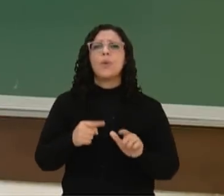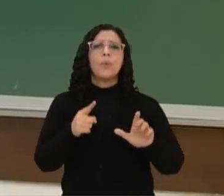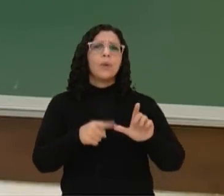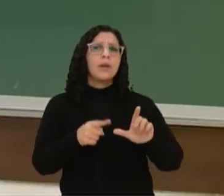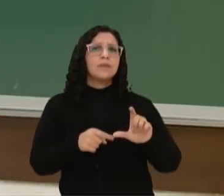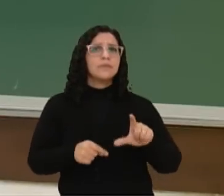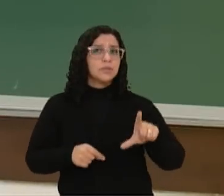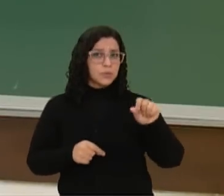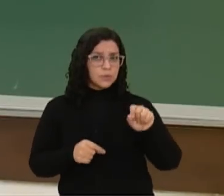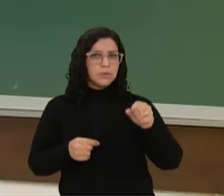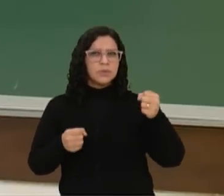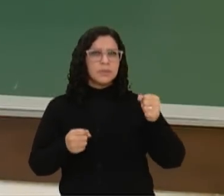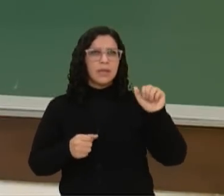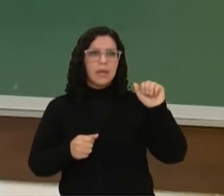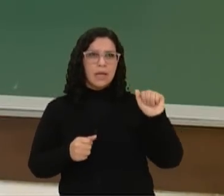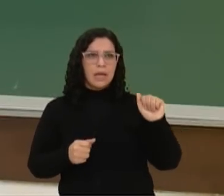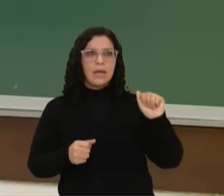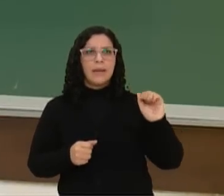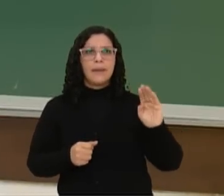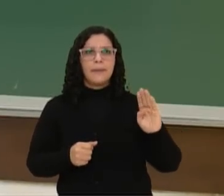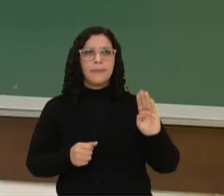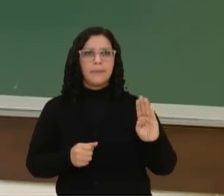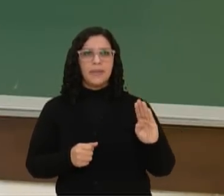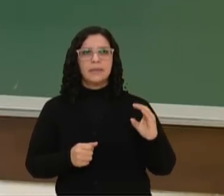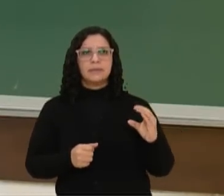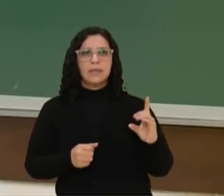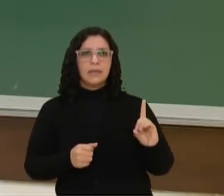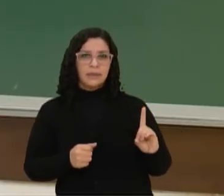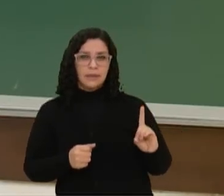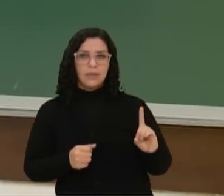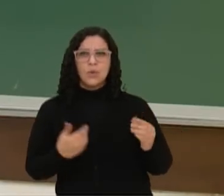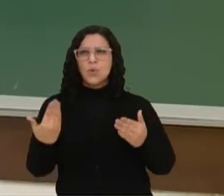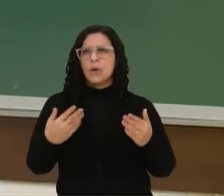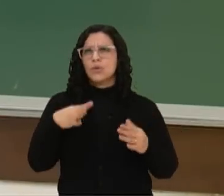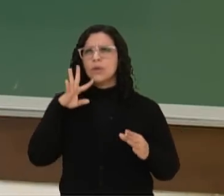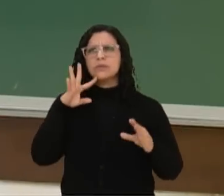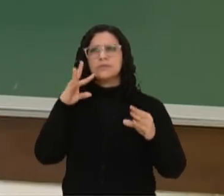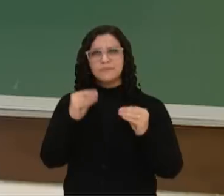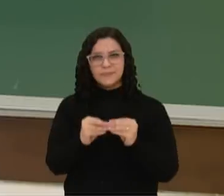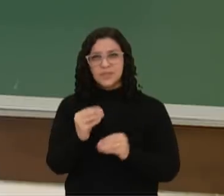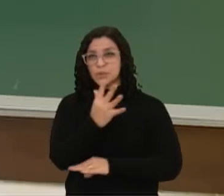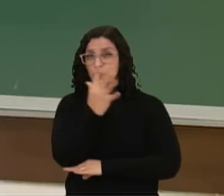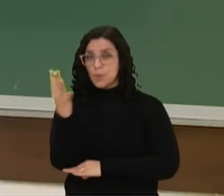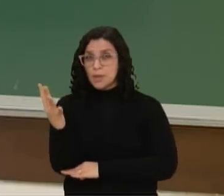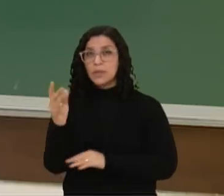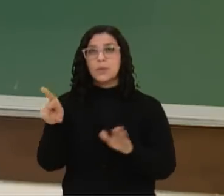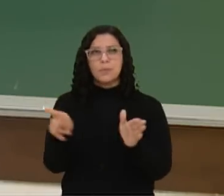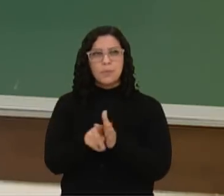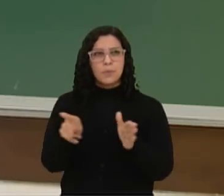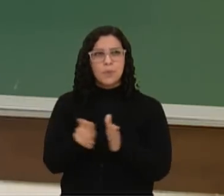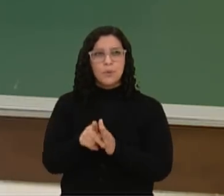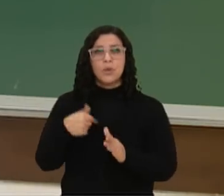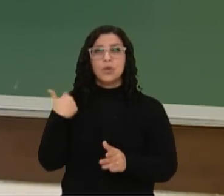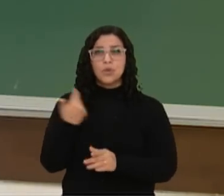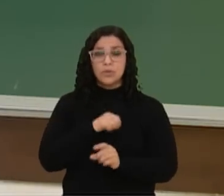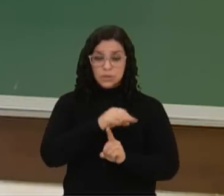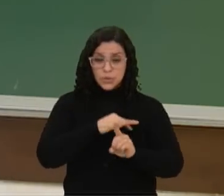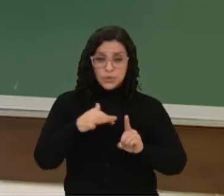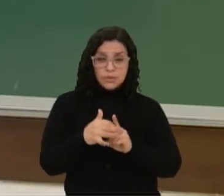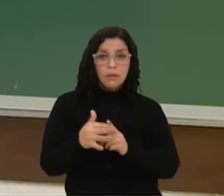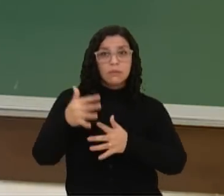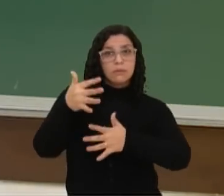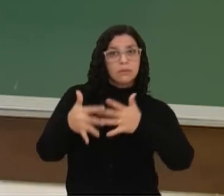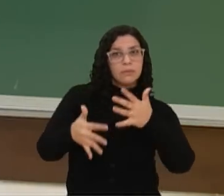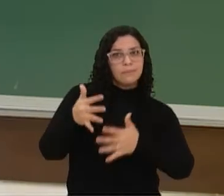né? Sobre o que está dito ali em cima da questão ambiental, que deve ser compreendida como um produto de intervenção da sociedade